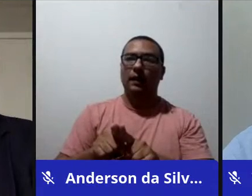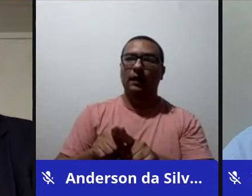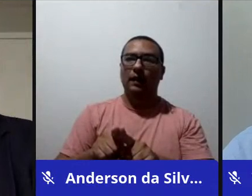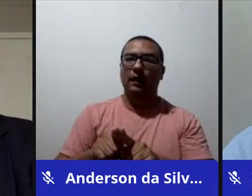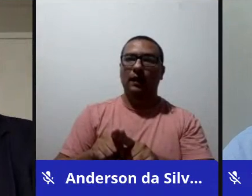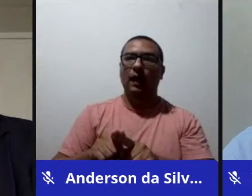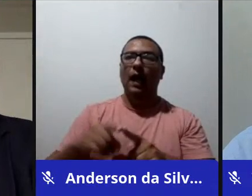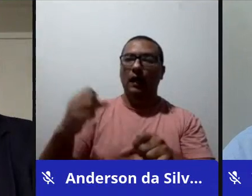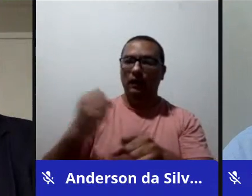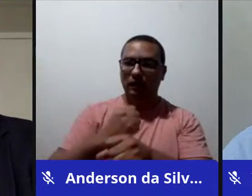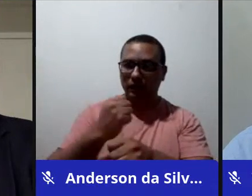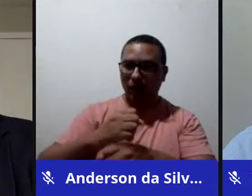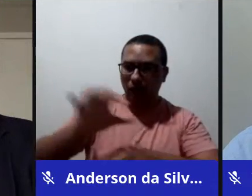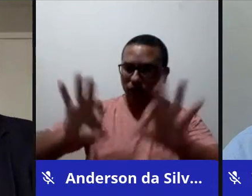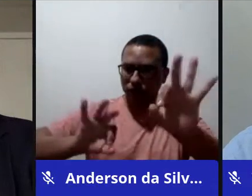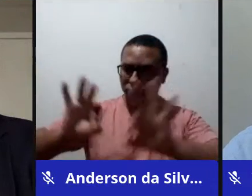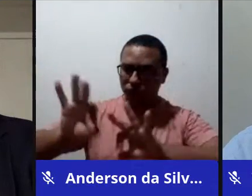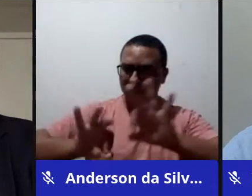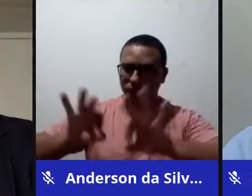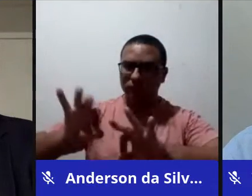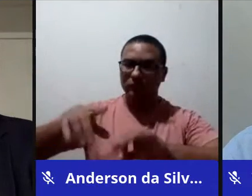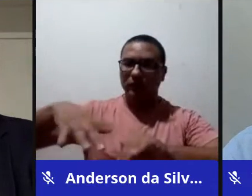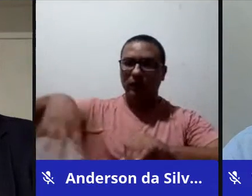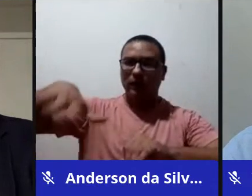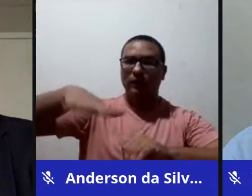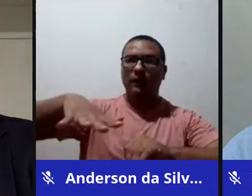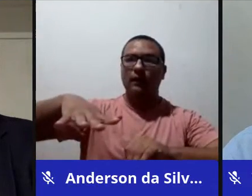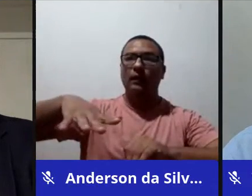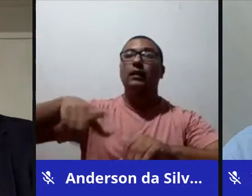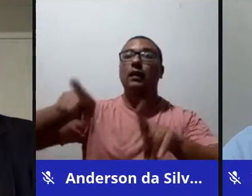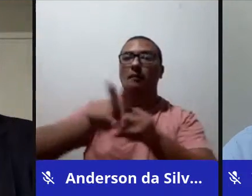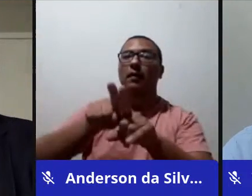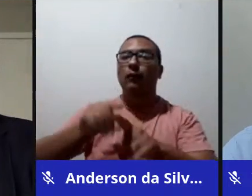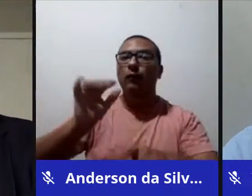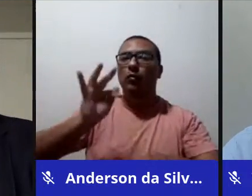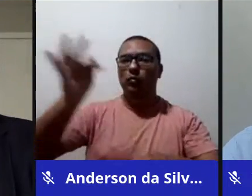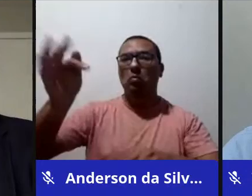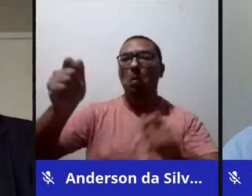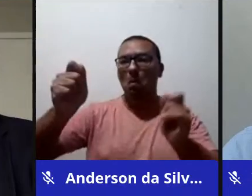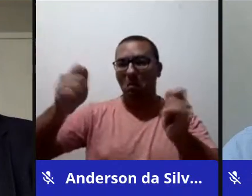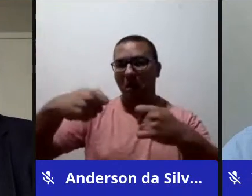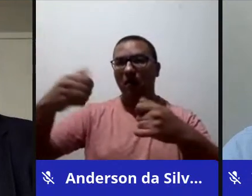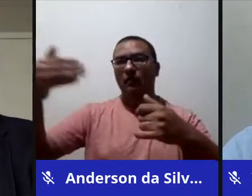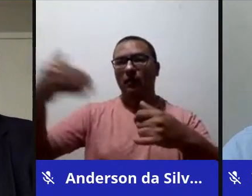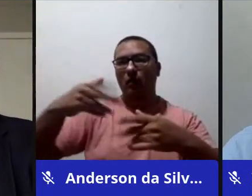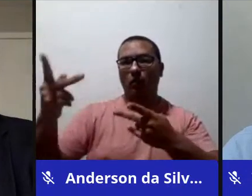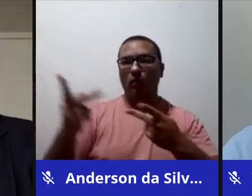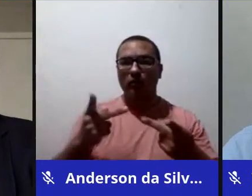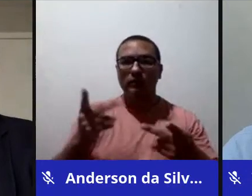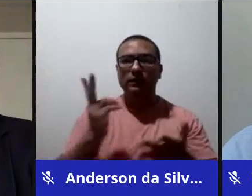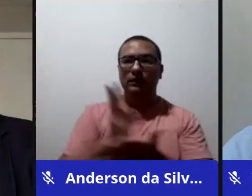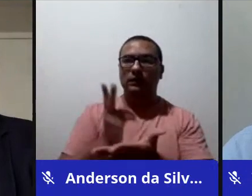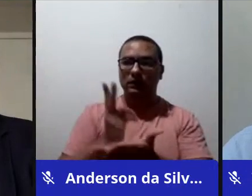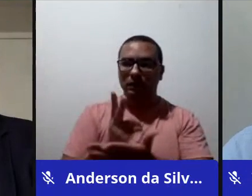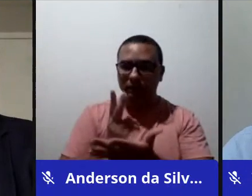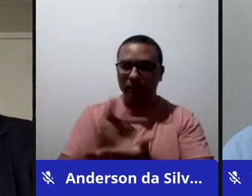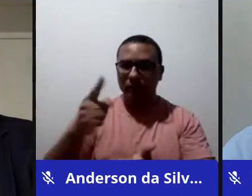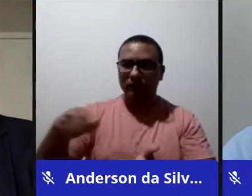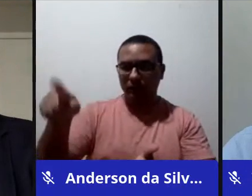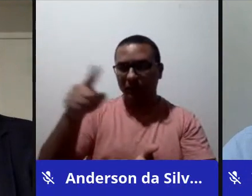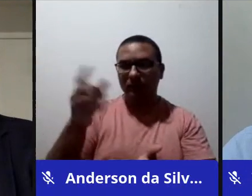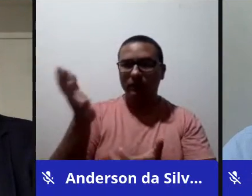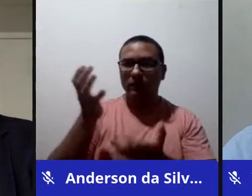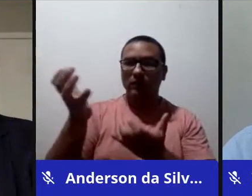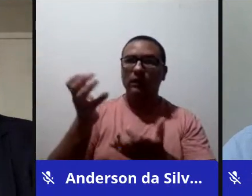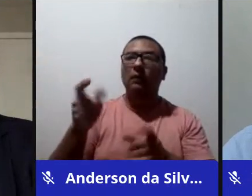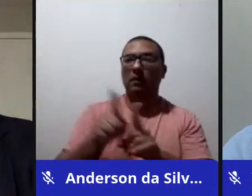é um espaço de construção, então sintam-se convidados a estar aqui conosco sempre que desejarem, sempre que vocês